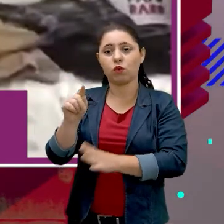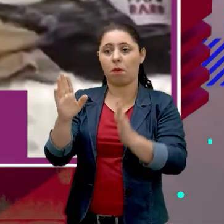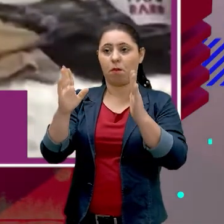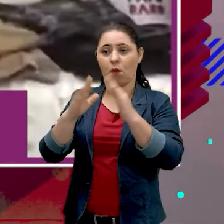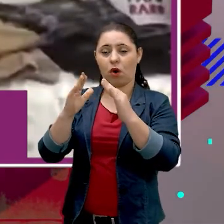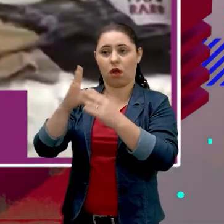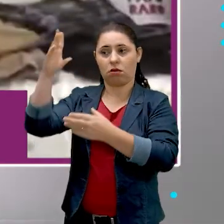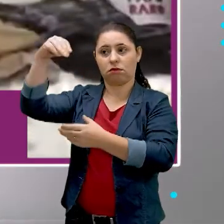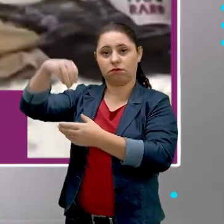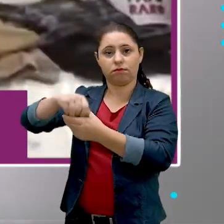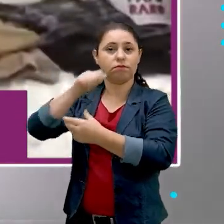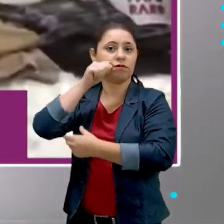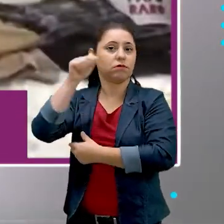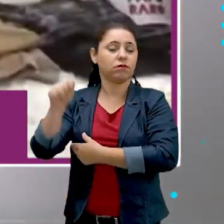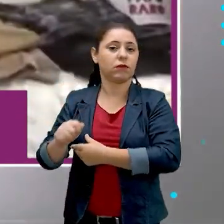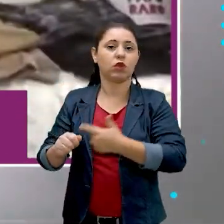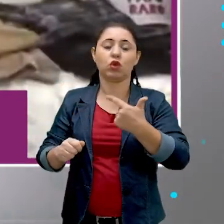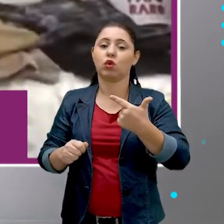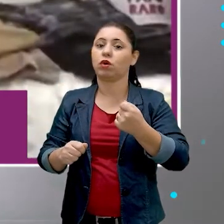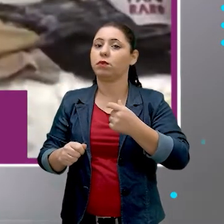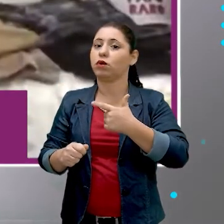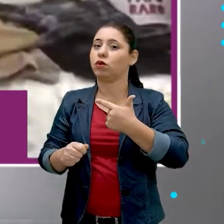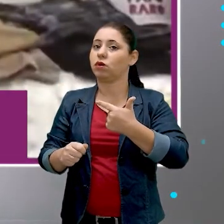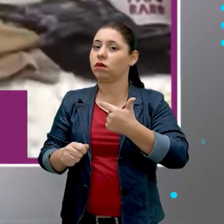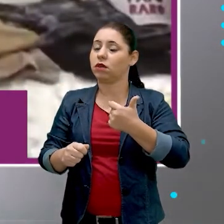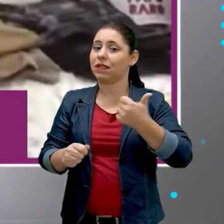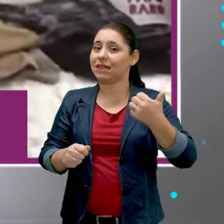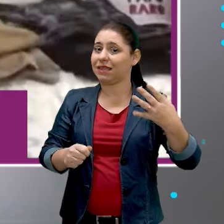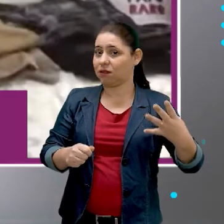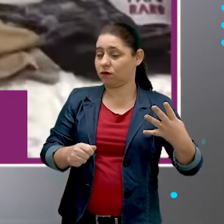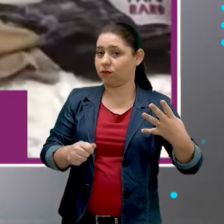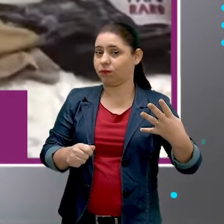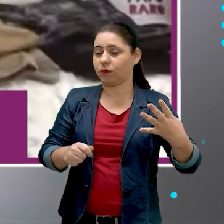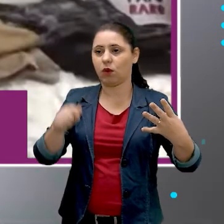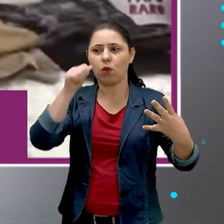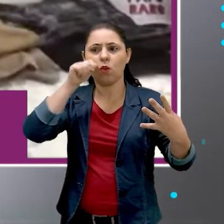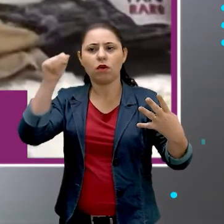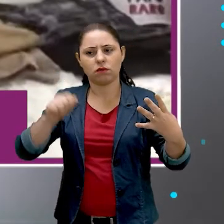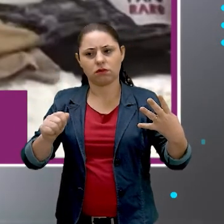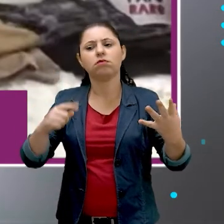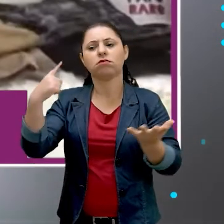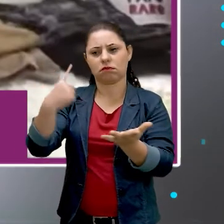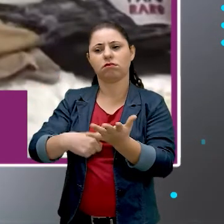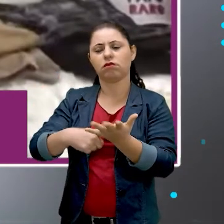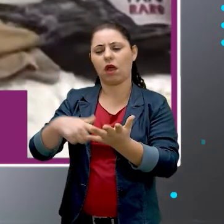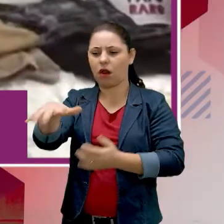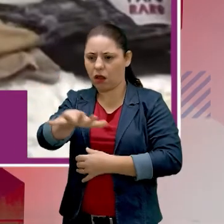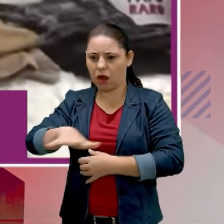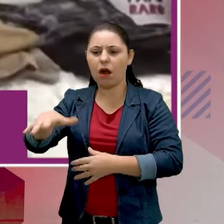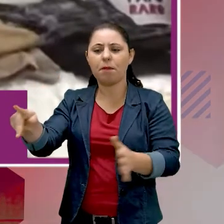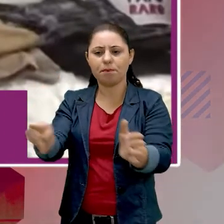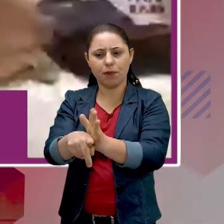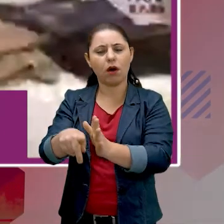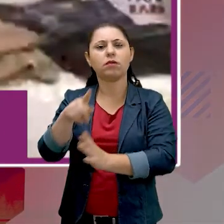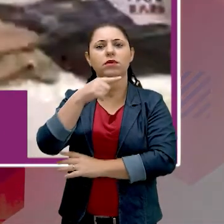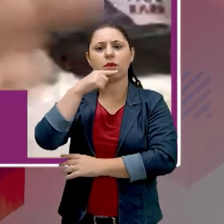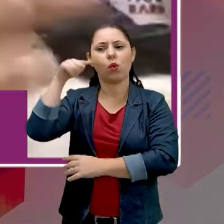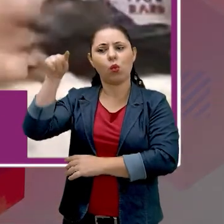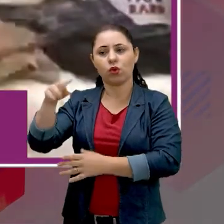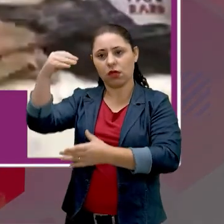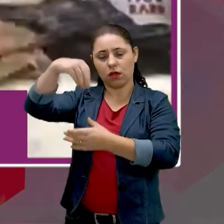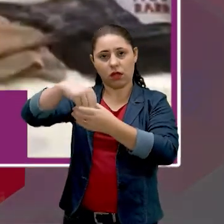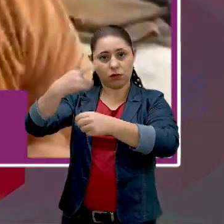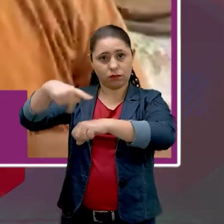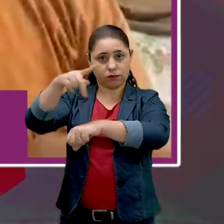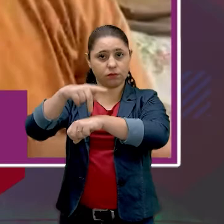Ucrânia. 2014, isso. Então, os ucranianos reconheceram que aquela região seria uma região russa